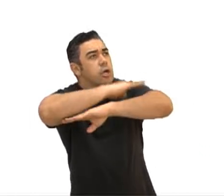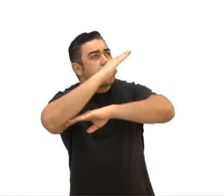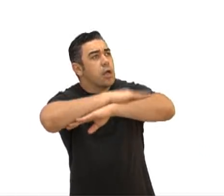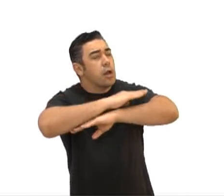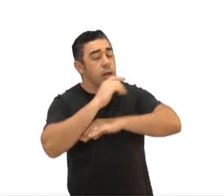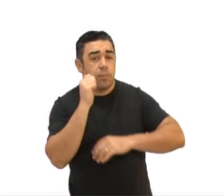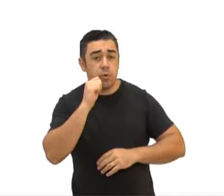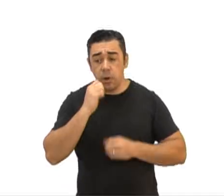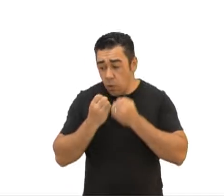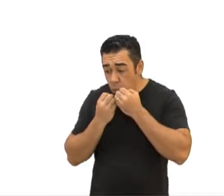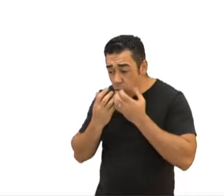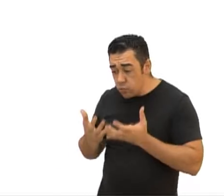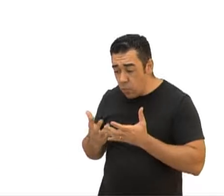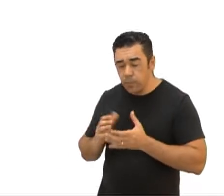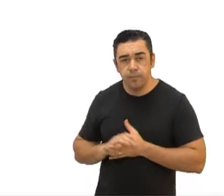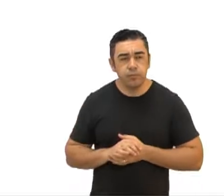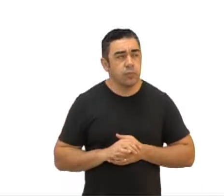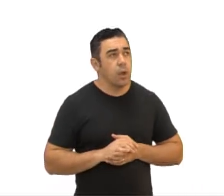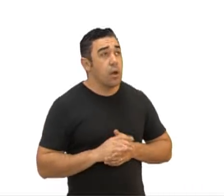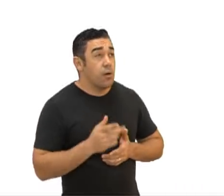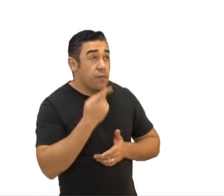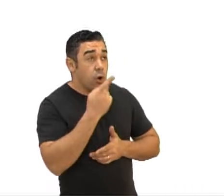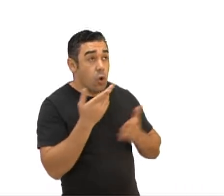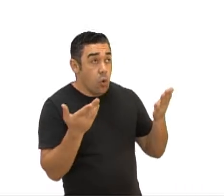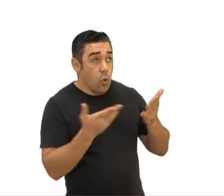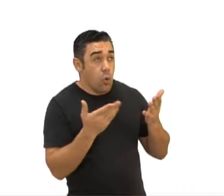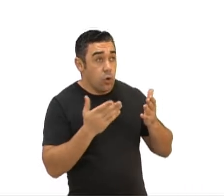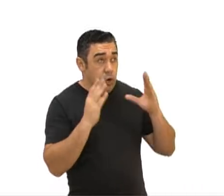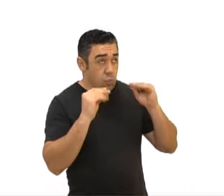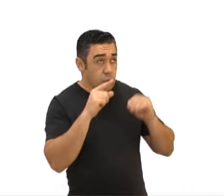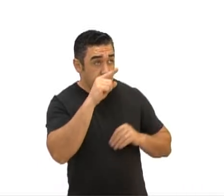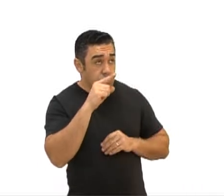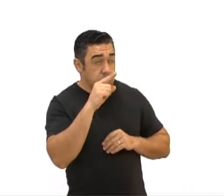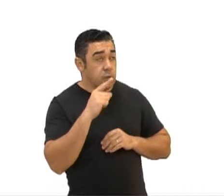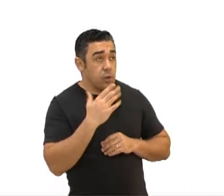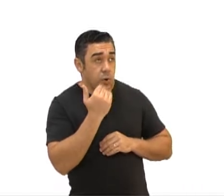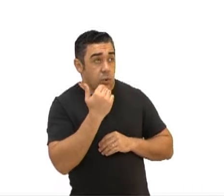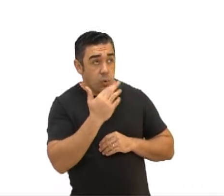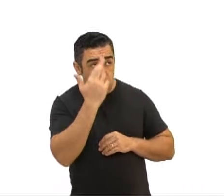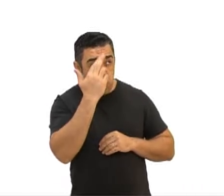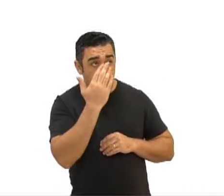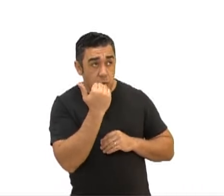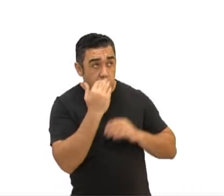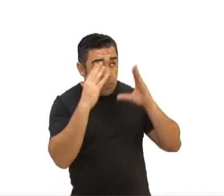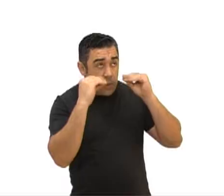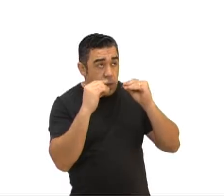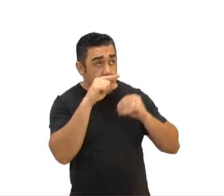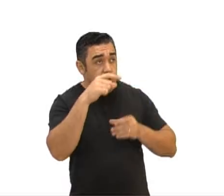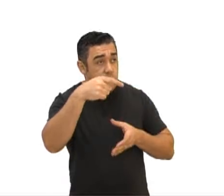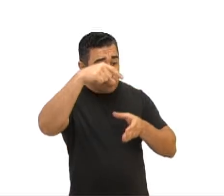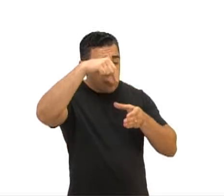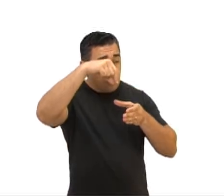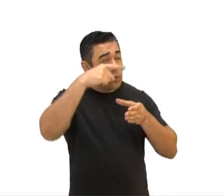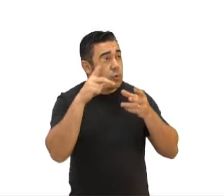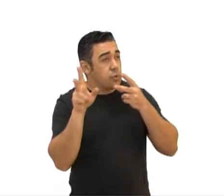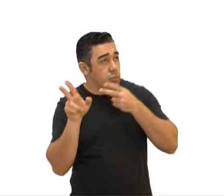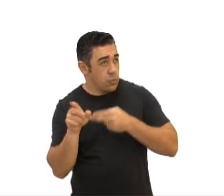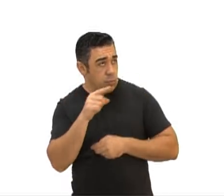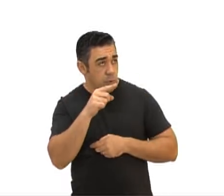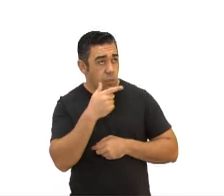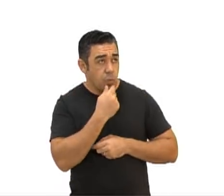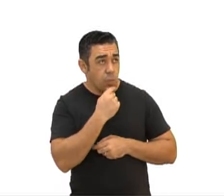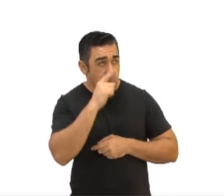disse: "Hoje, durante o jantar, ponha sonífero no vinho do bruxo." A princesa fez isso e o